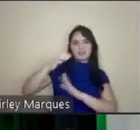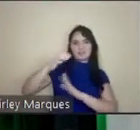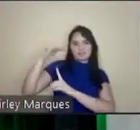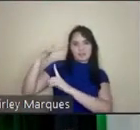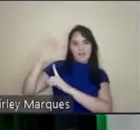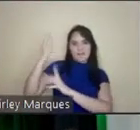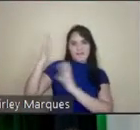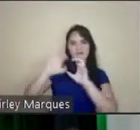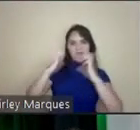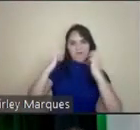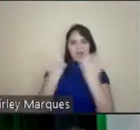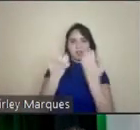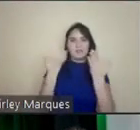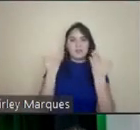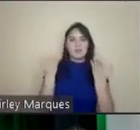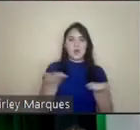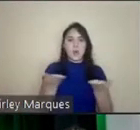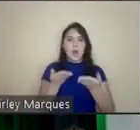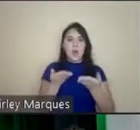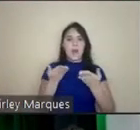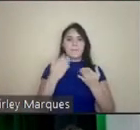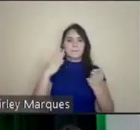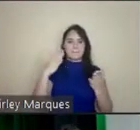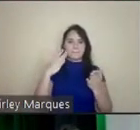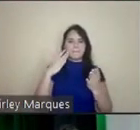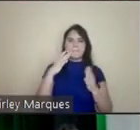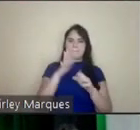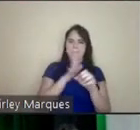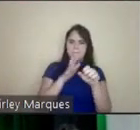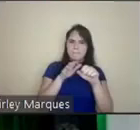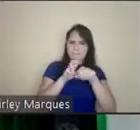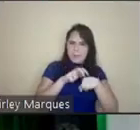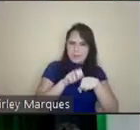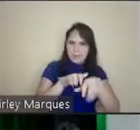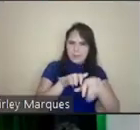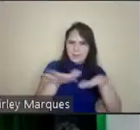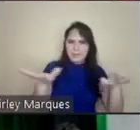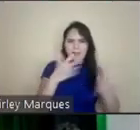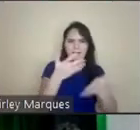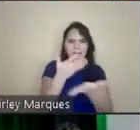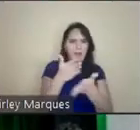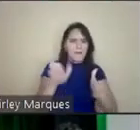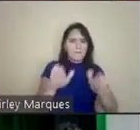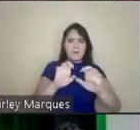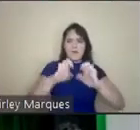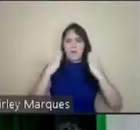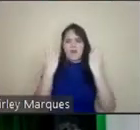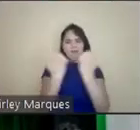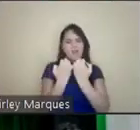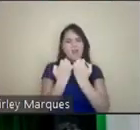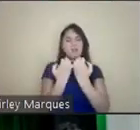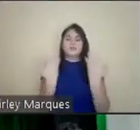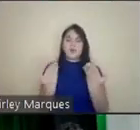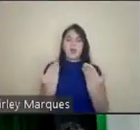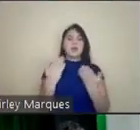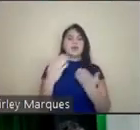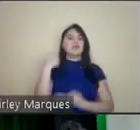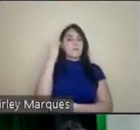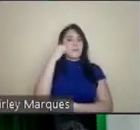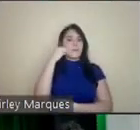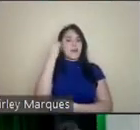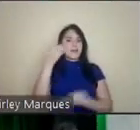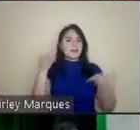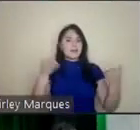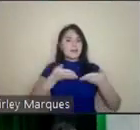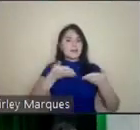por causa da pandemia, né? Essa pandemia miserável que acabou com a nossa área de eventos. E aí a gente fez uma experiência agora em março